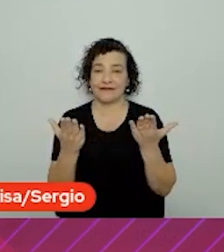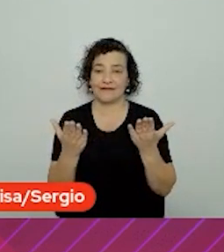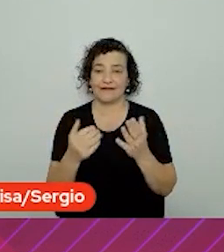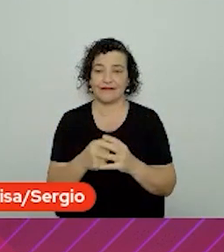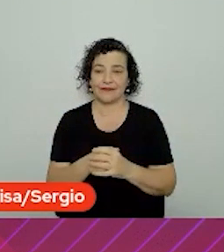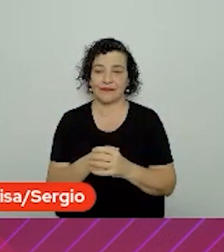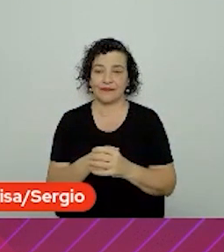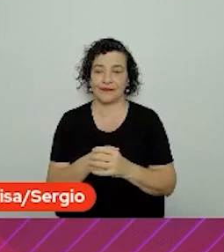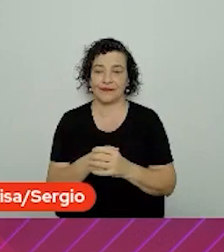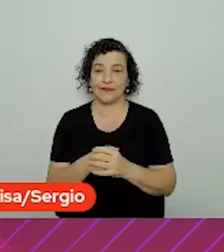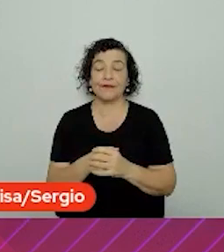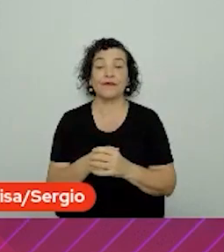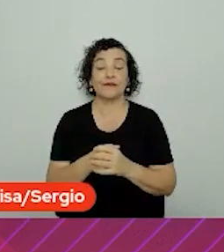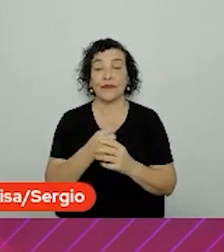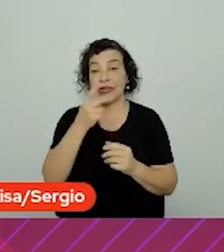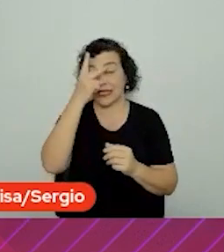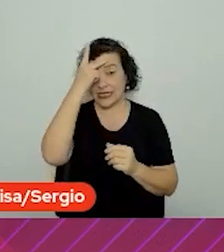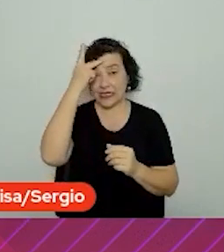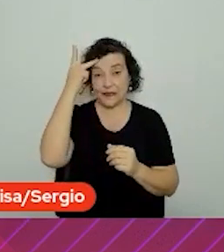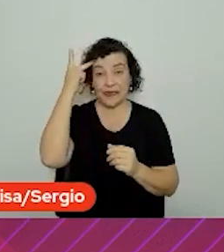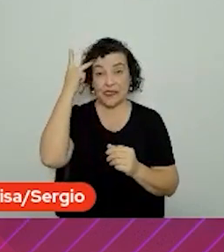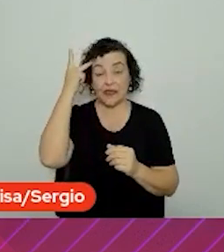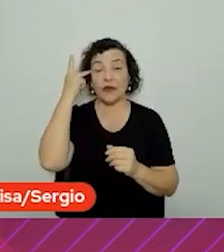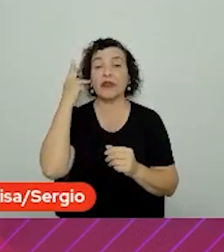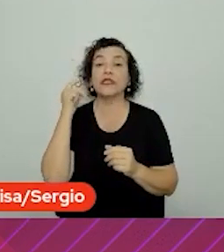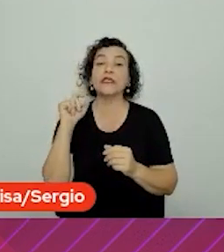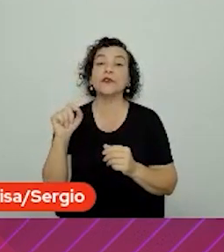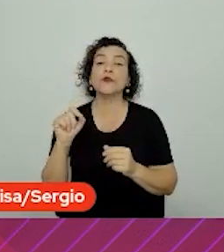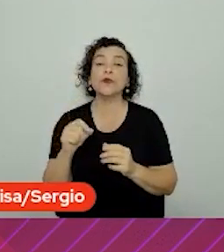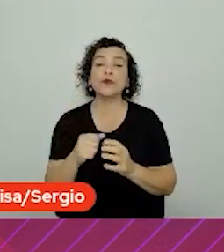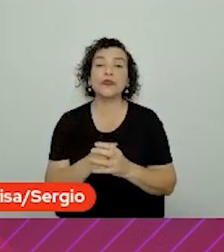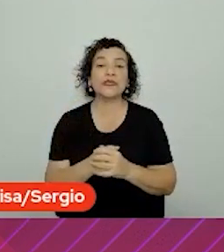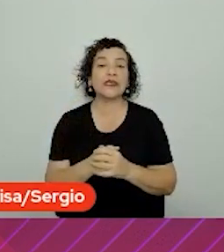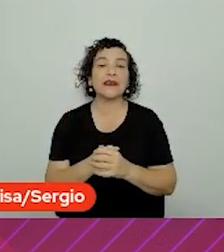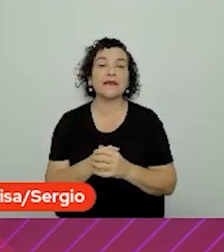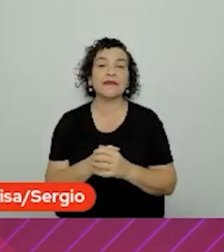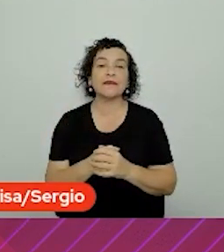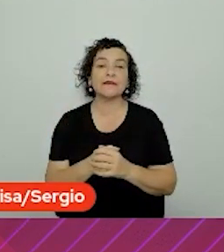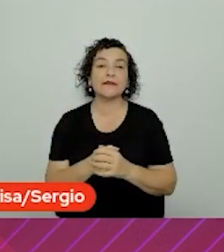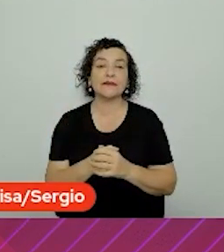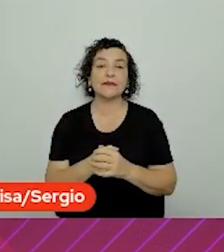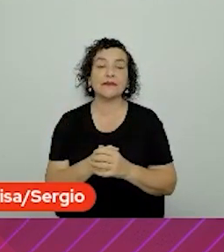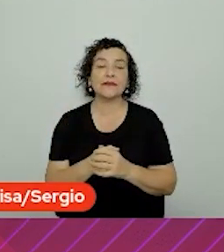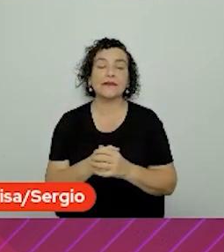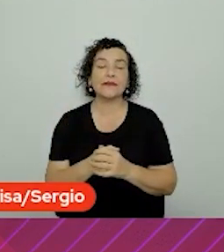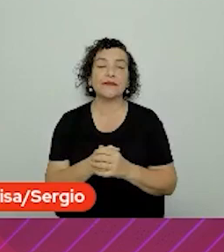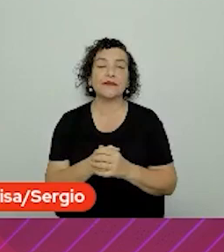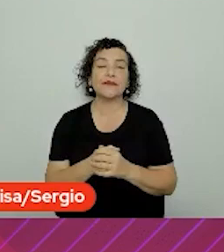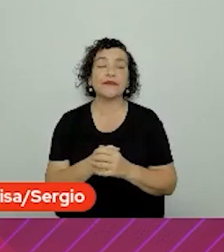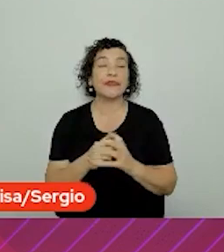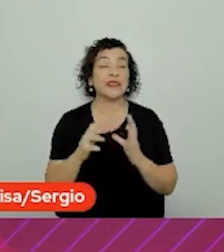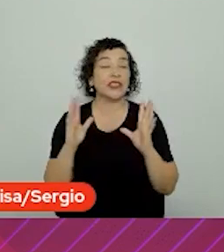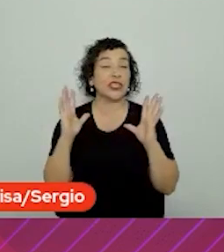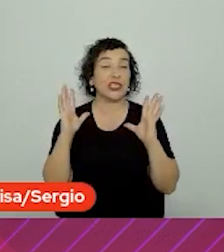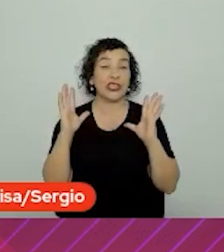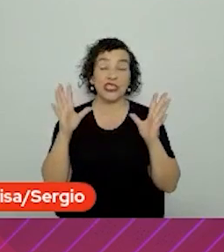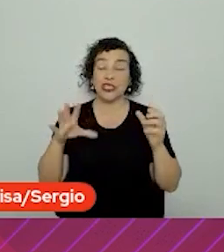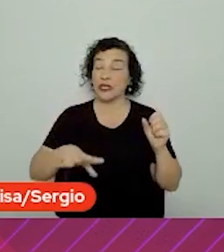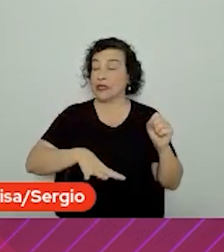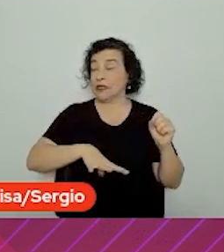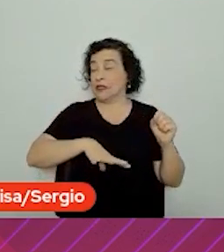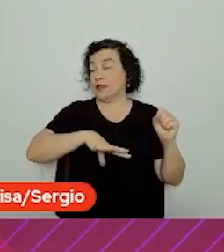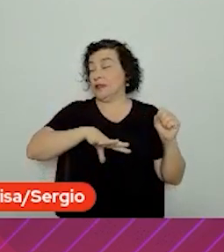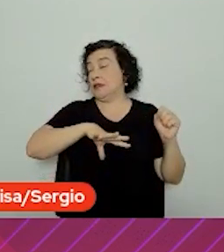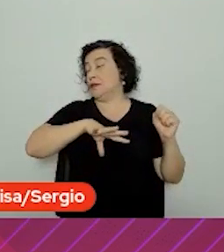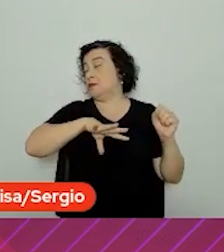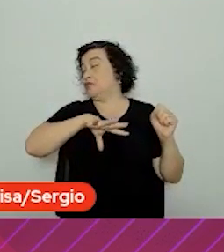né. As pessoas elas acabam por ficar tão fadigadas